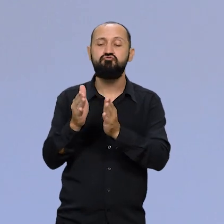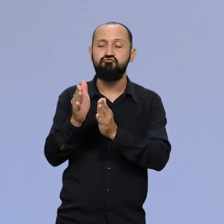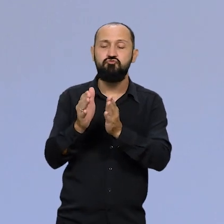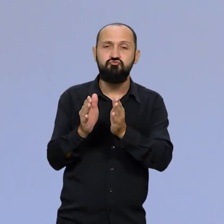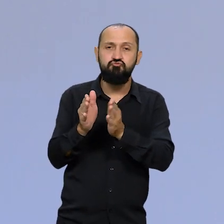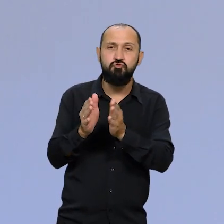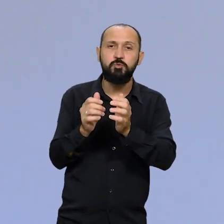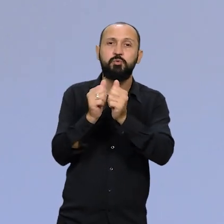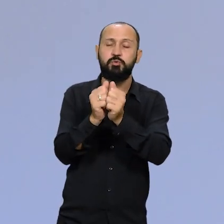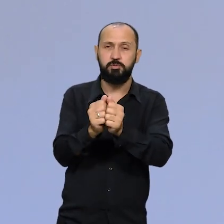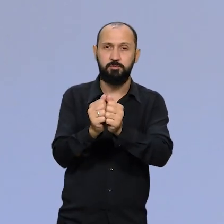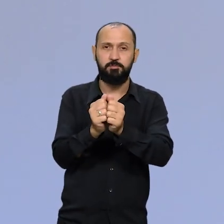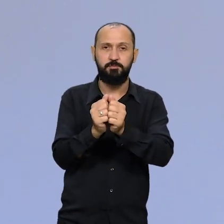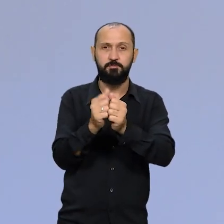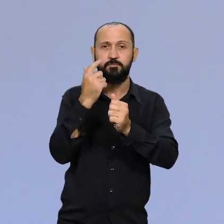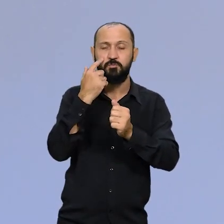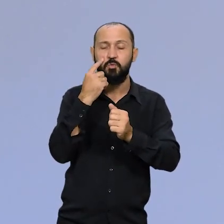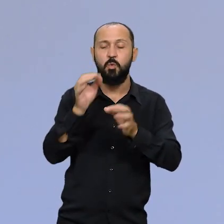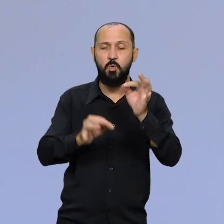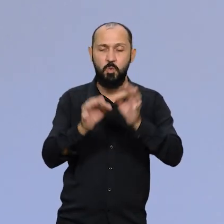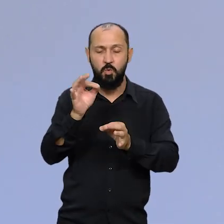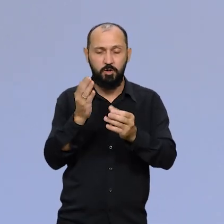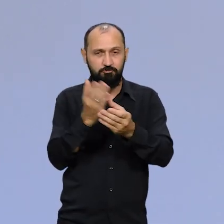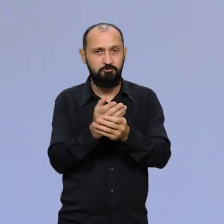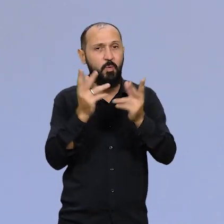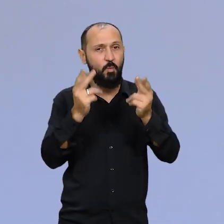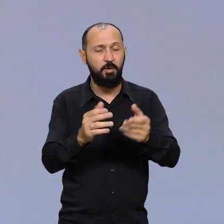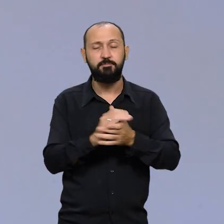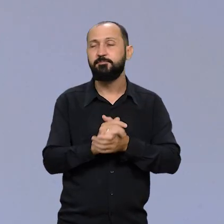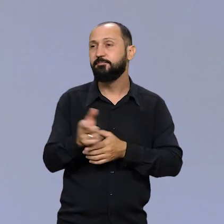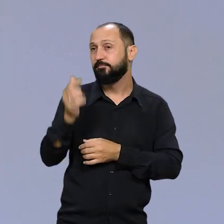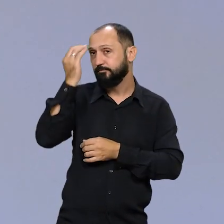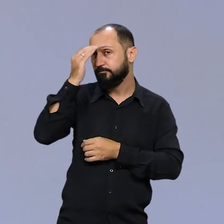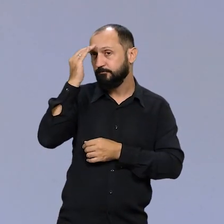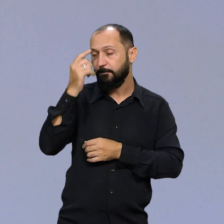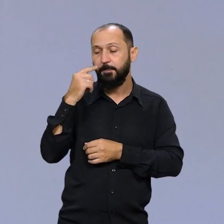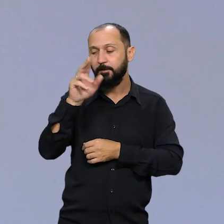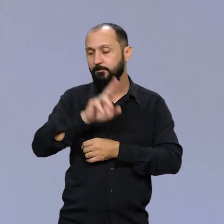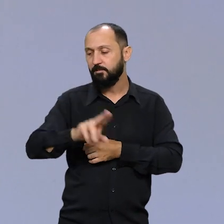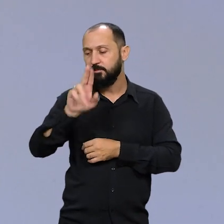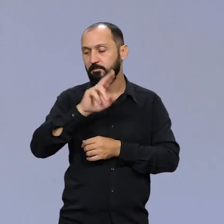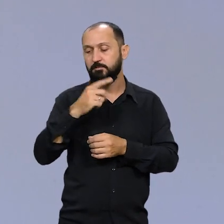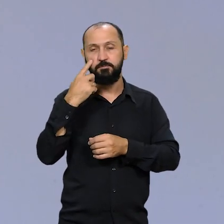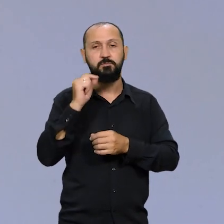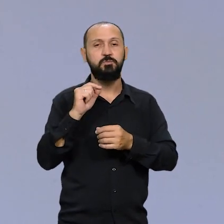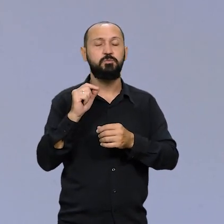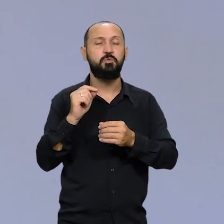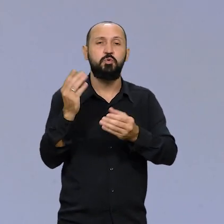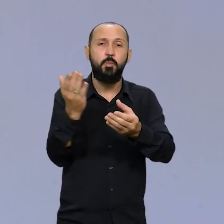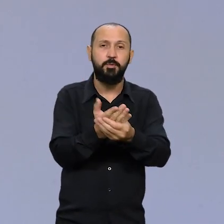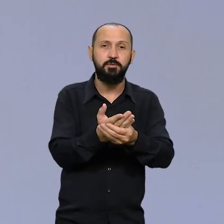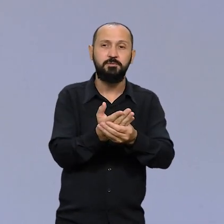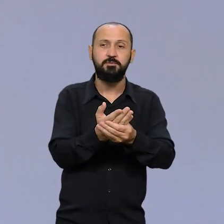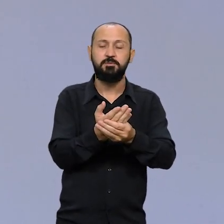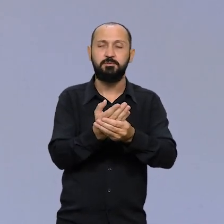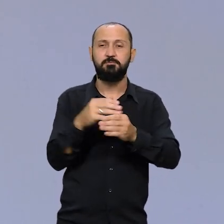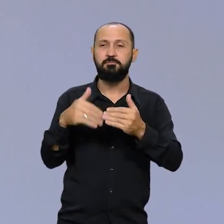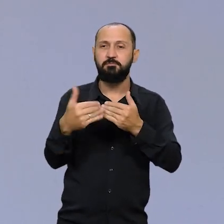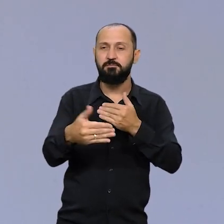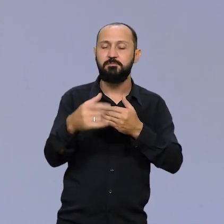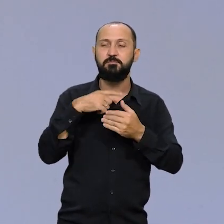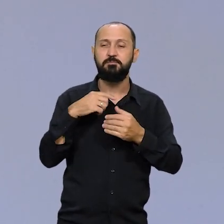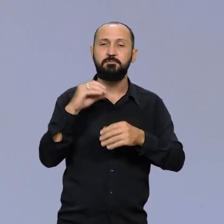uma reivindicação indígena, um conflito possessório, uma ação judicializada, aí eu tenho a